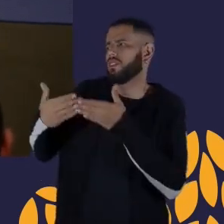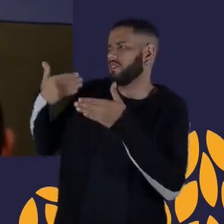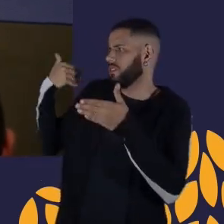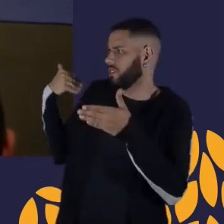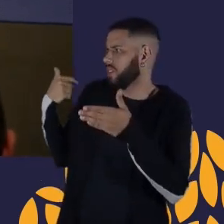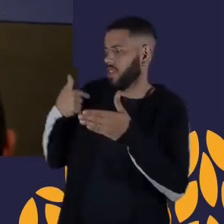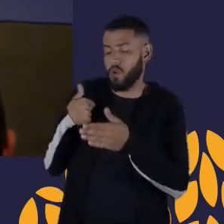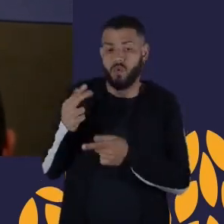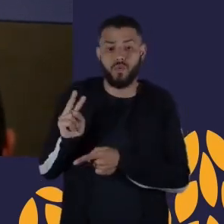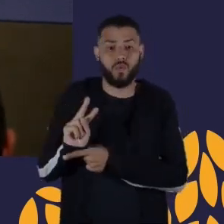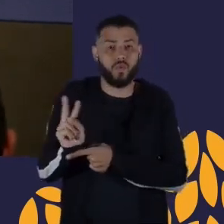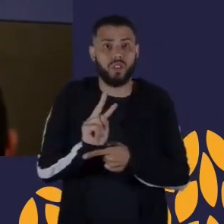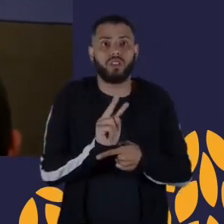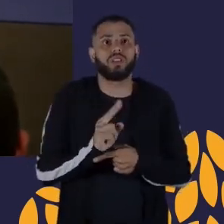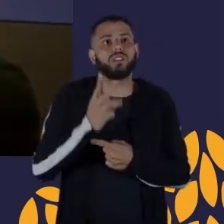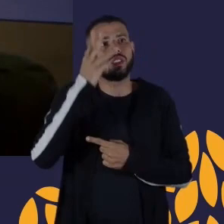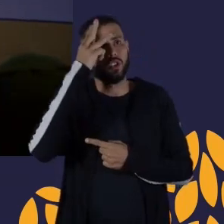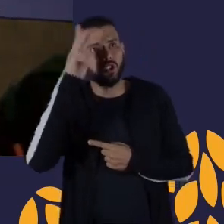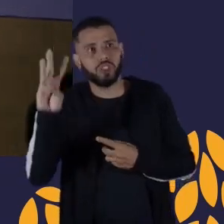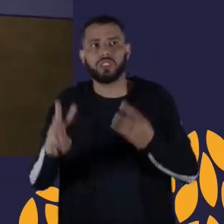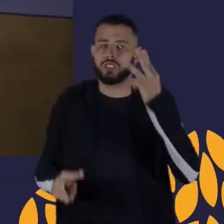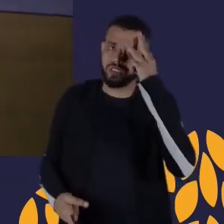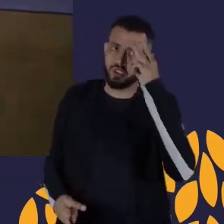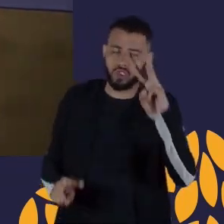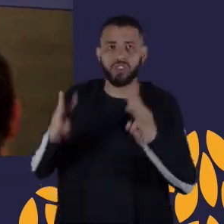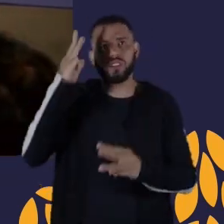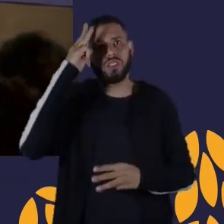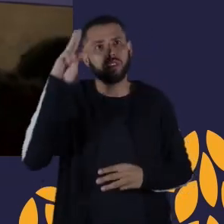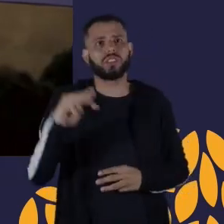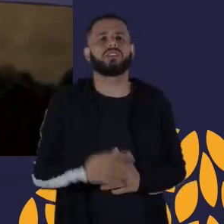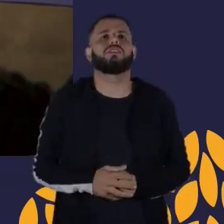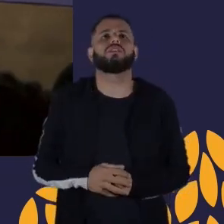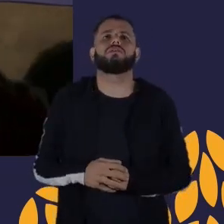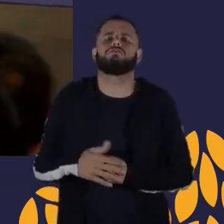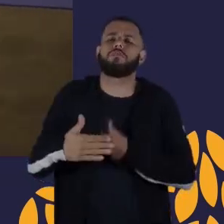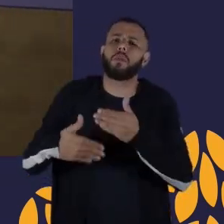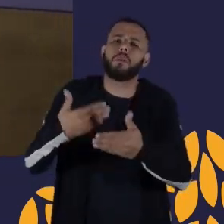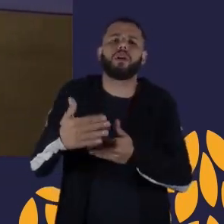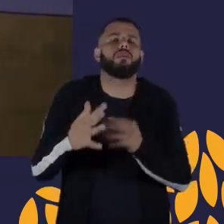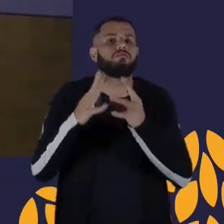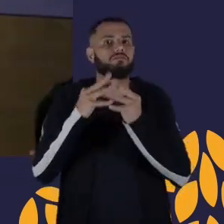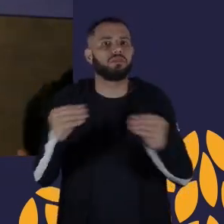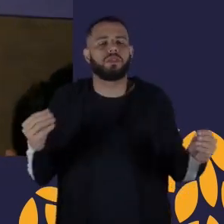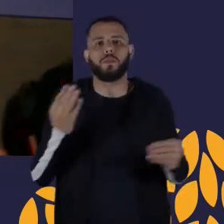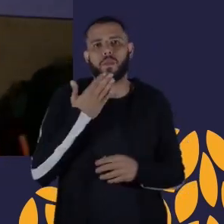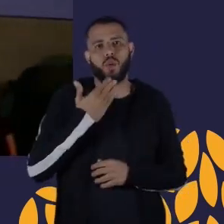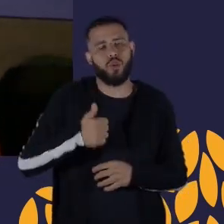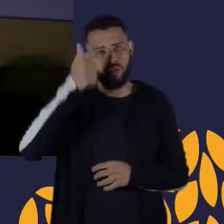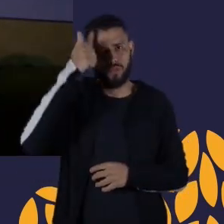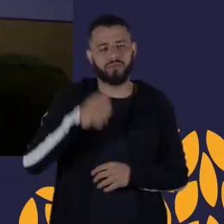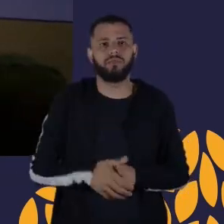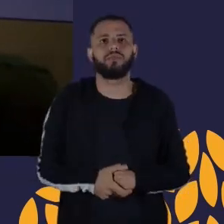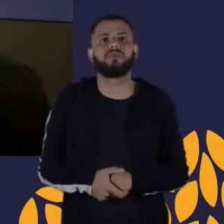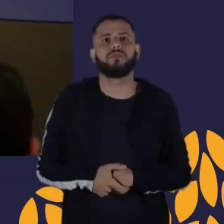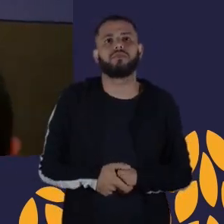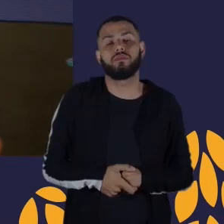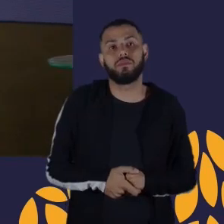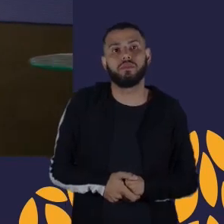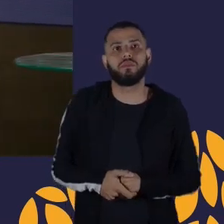monitoramento cada 3 dias, depois 5, 7, 10, 15 meses. Olha, como